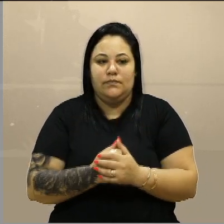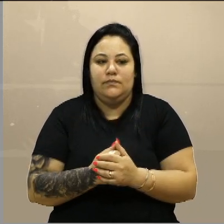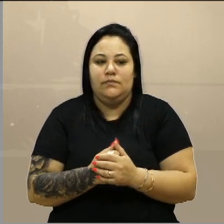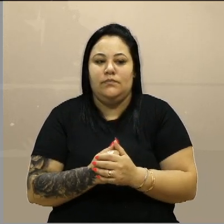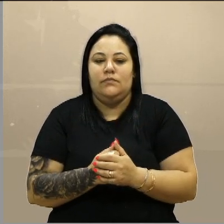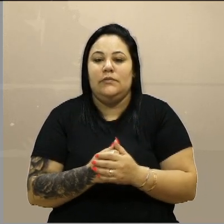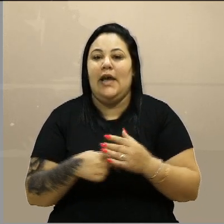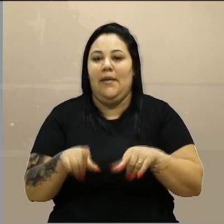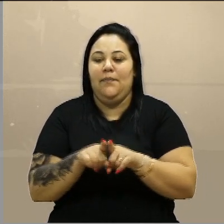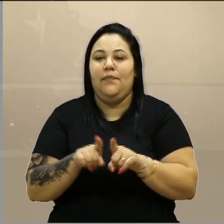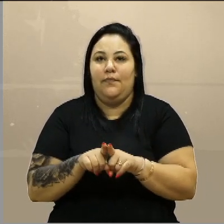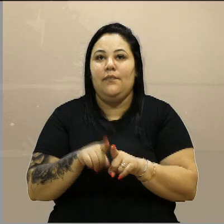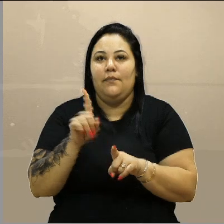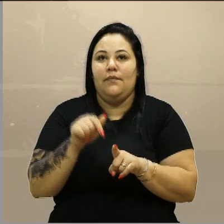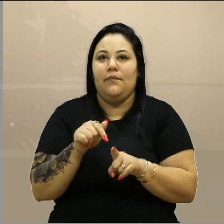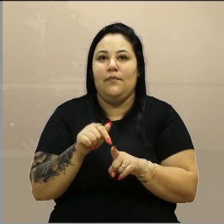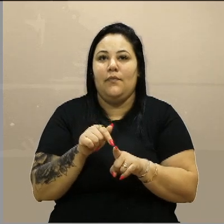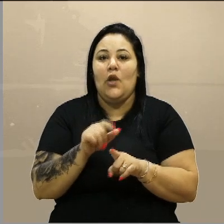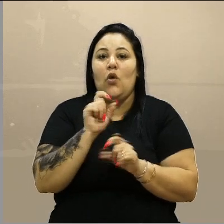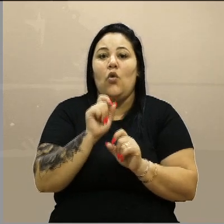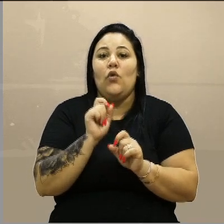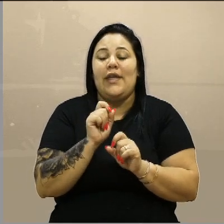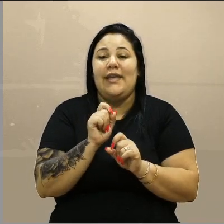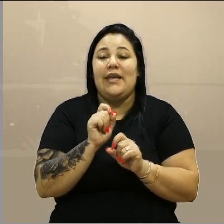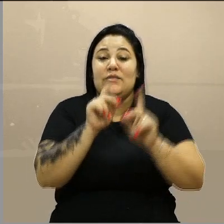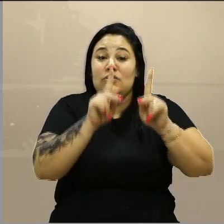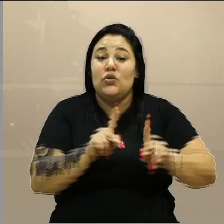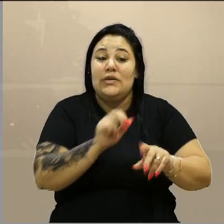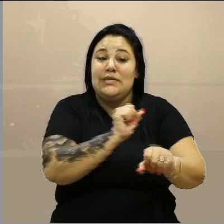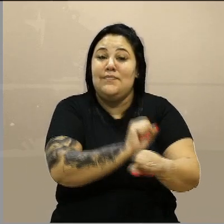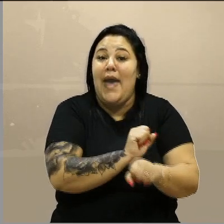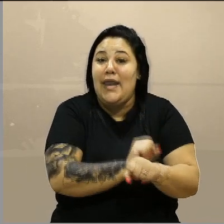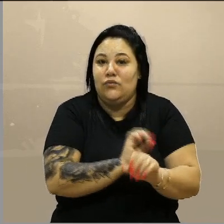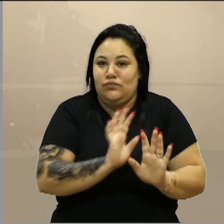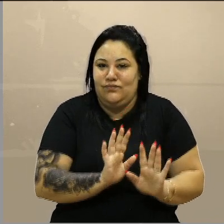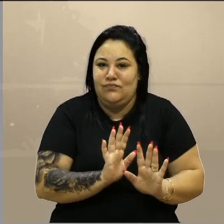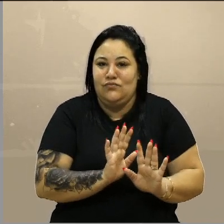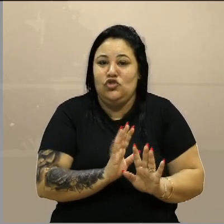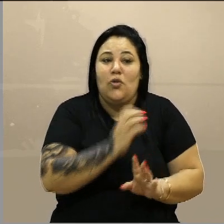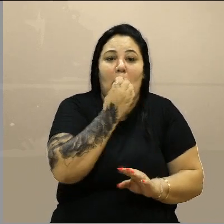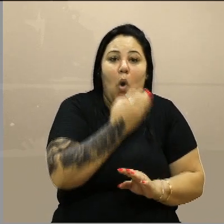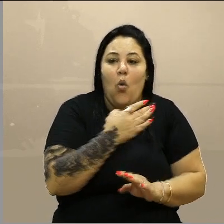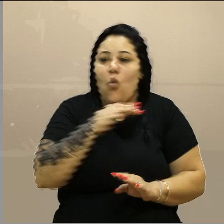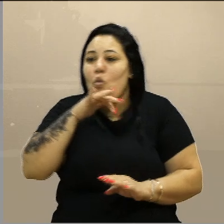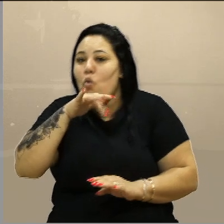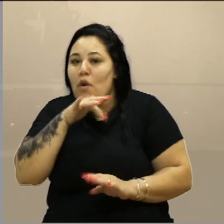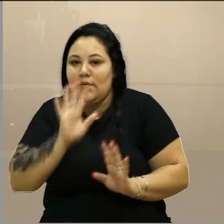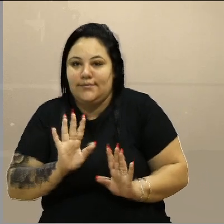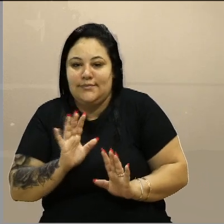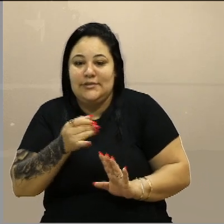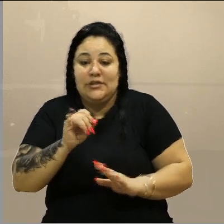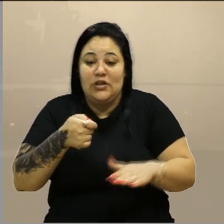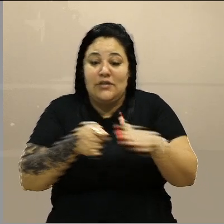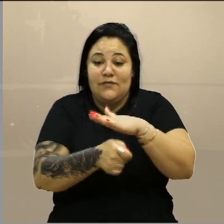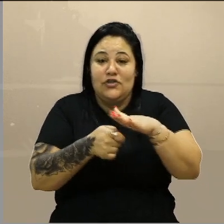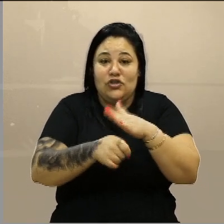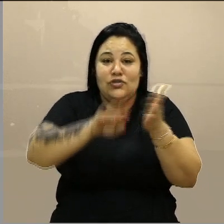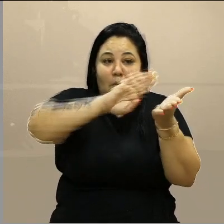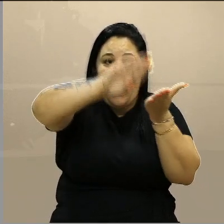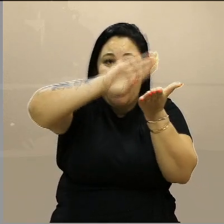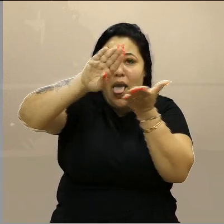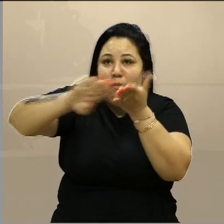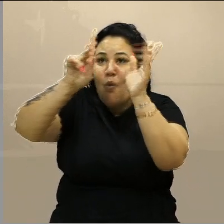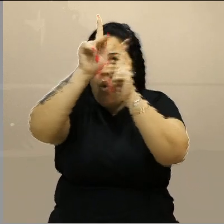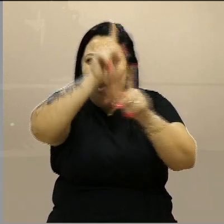que existe um cenário pessimista e um cenário otimista? E a resposta é, depende. Se a gente investir, tentar mitigar os problemas ambientais, a